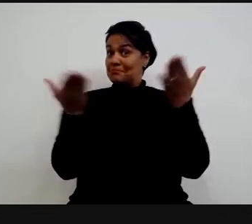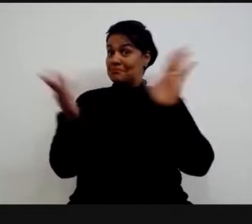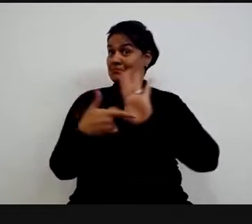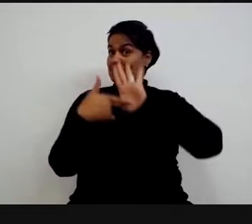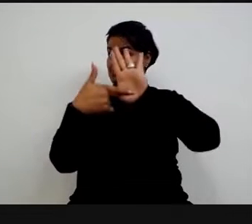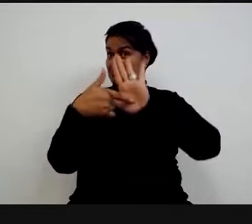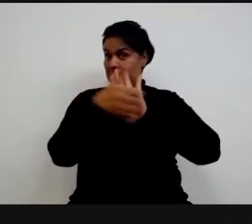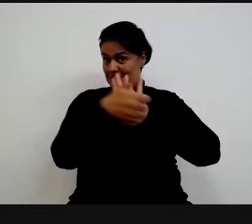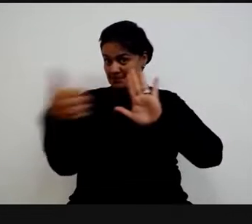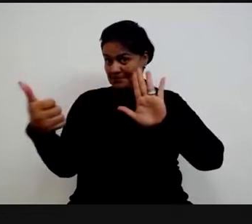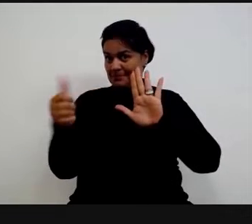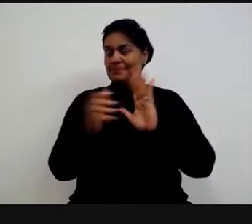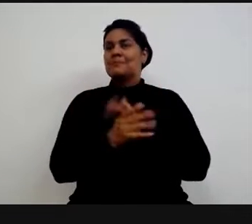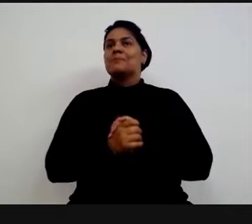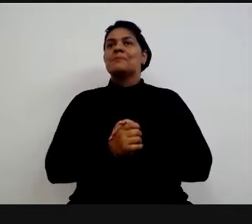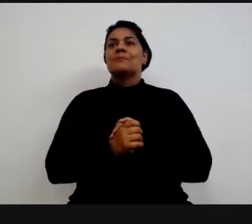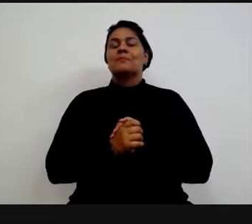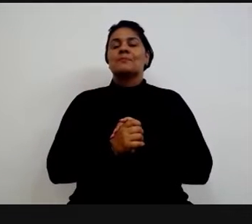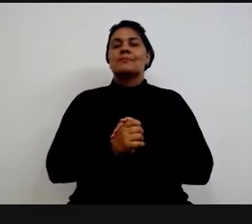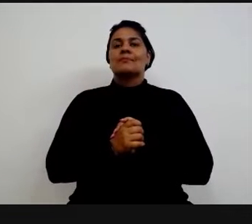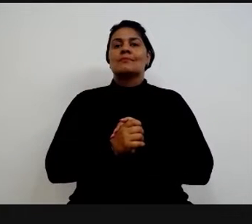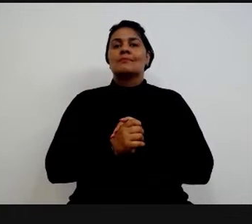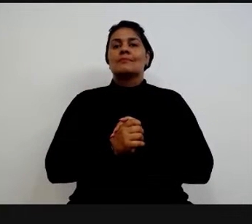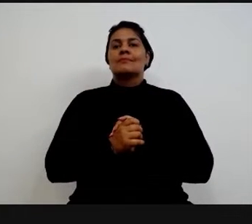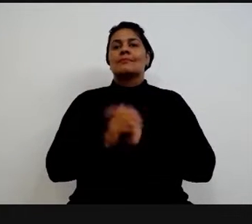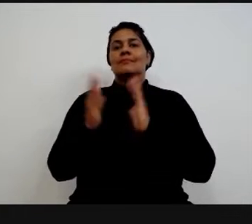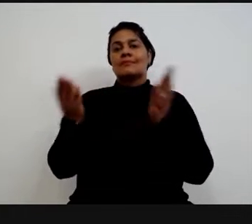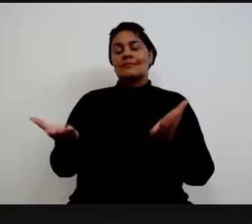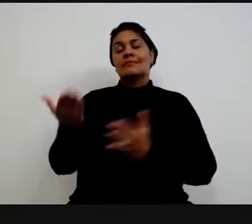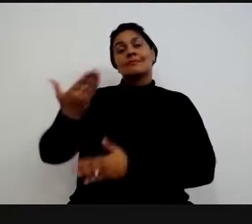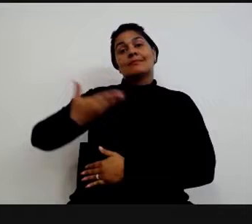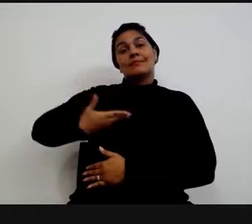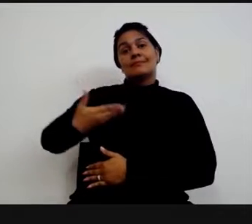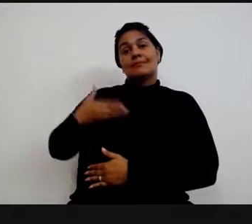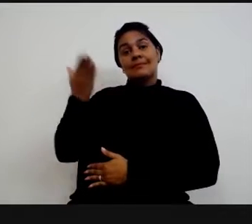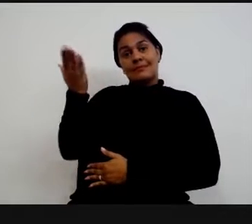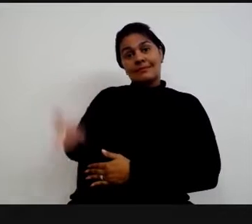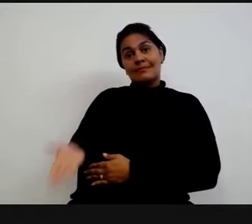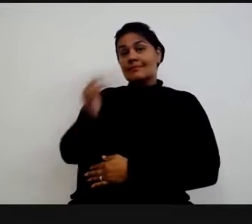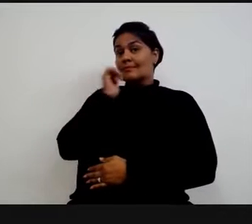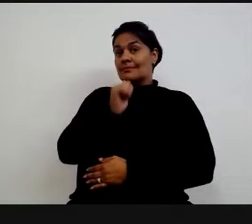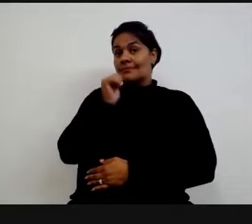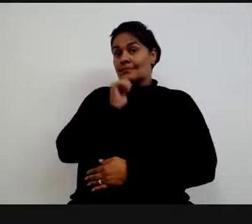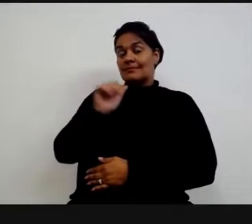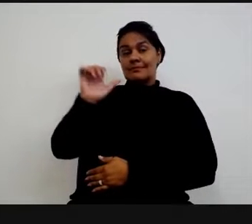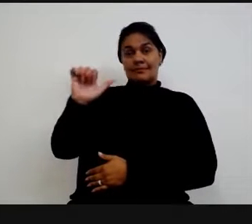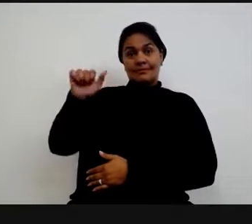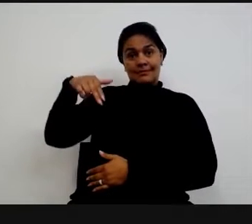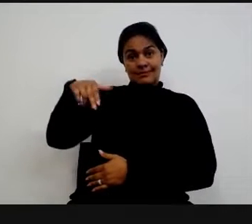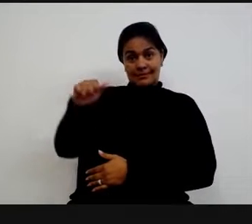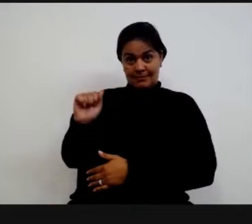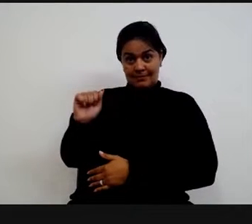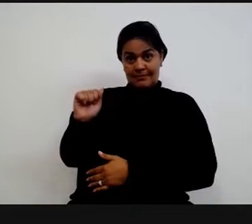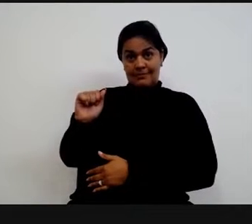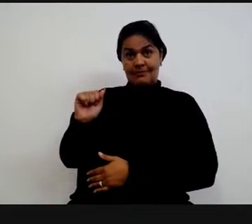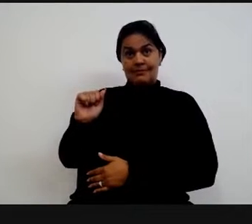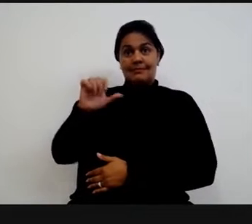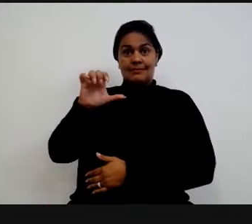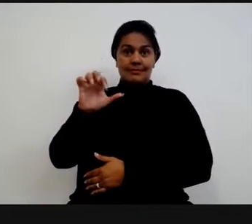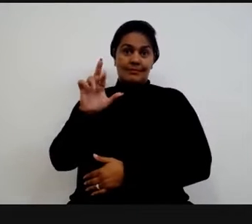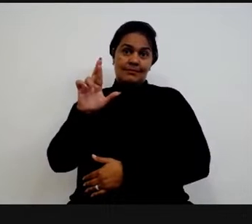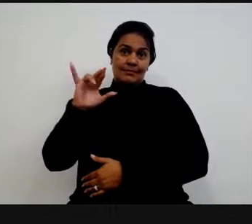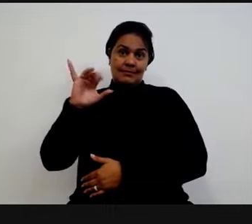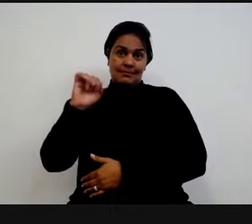agora, começando pela nossa amiga Ana Cristina Botelho, que